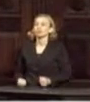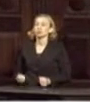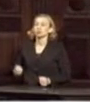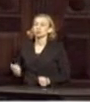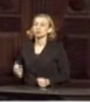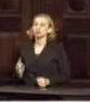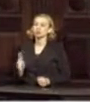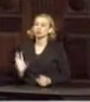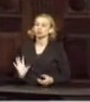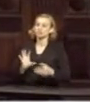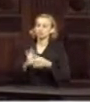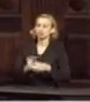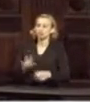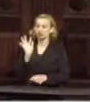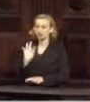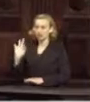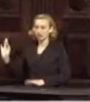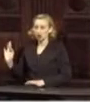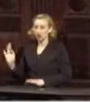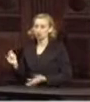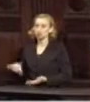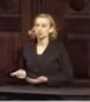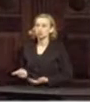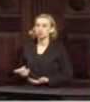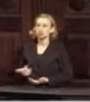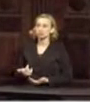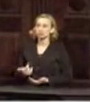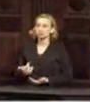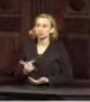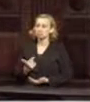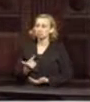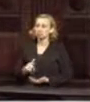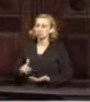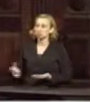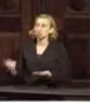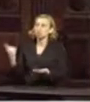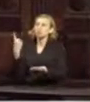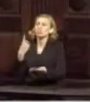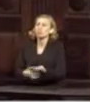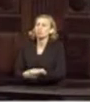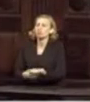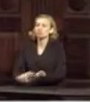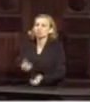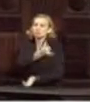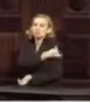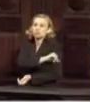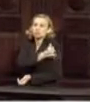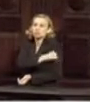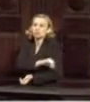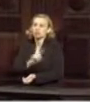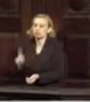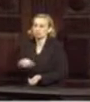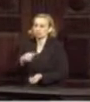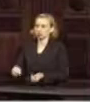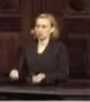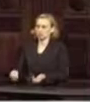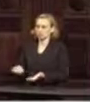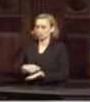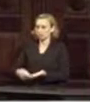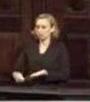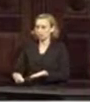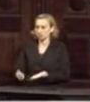a União Federal não tem a decência de manter o compromisso com o Rio de Janeiro e enceba a assinatura